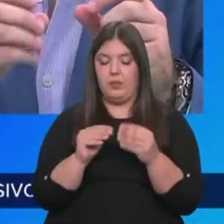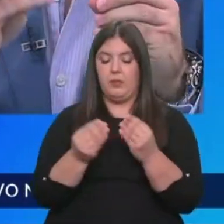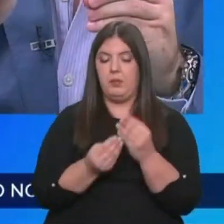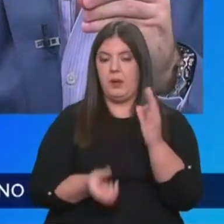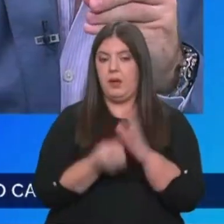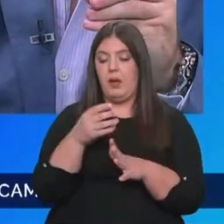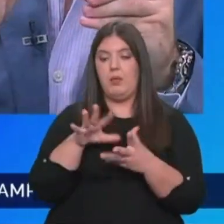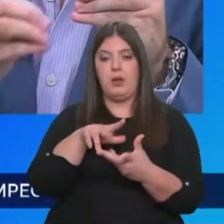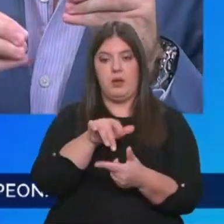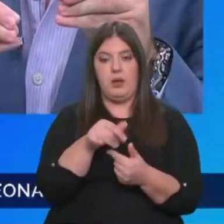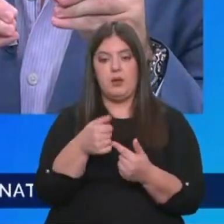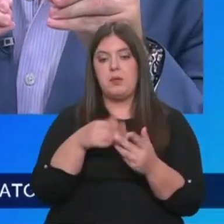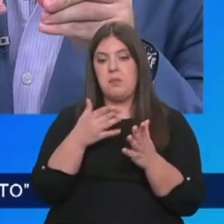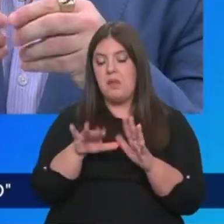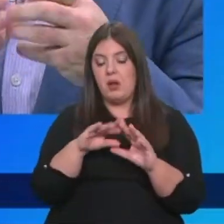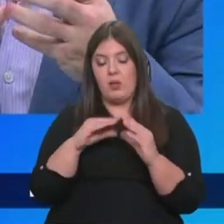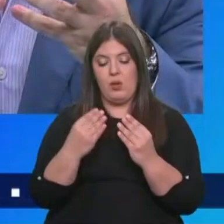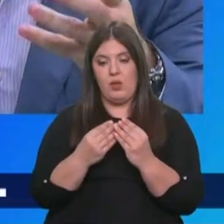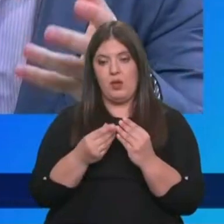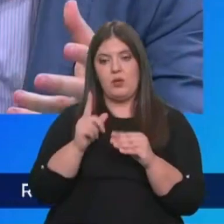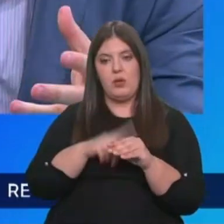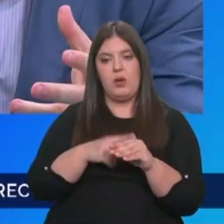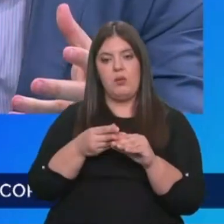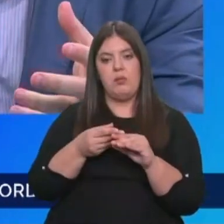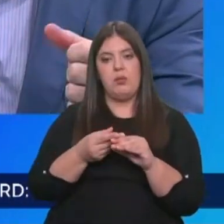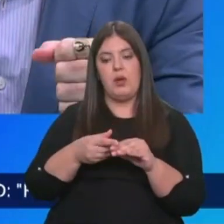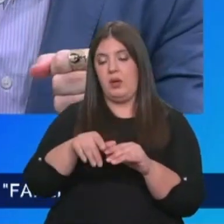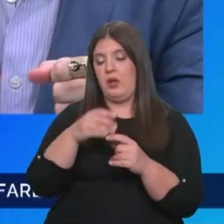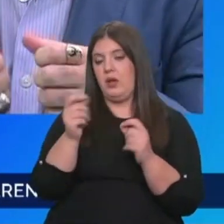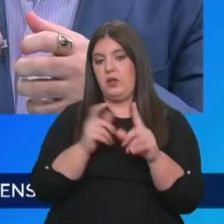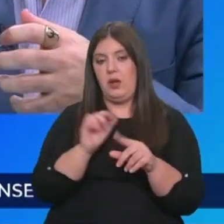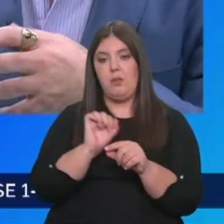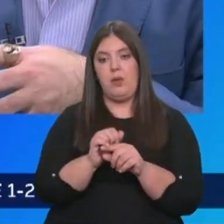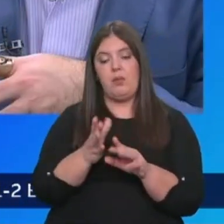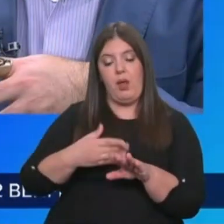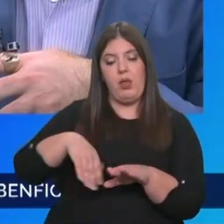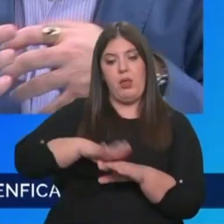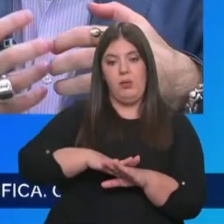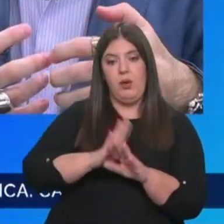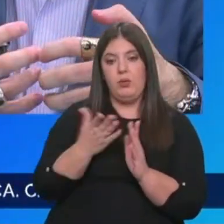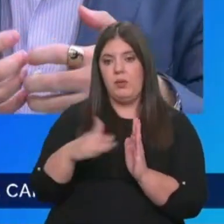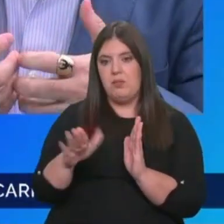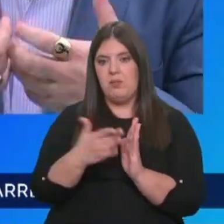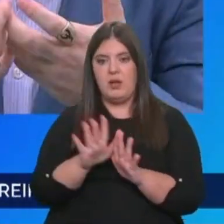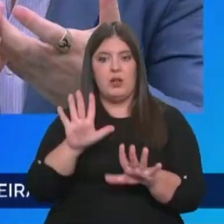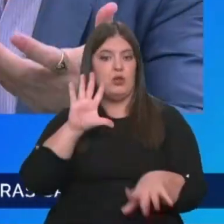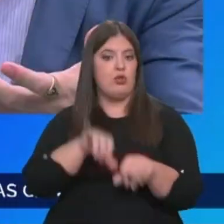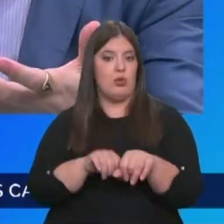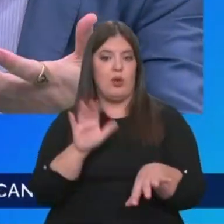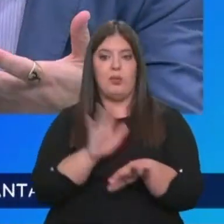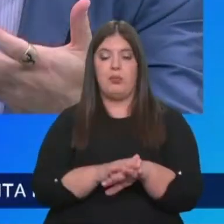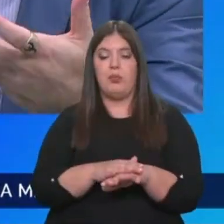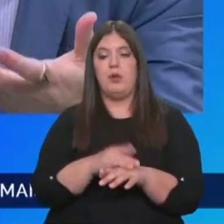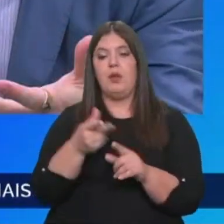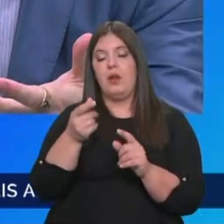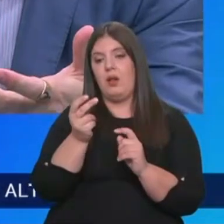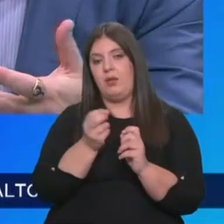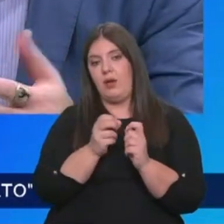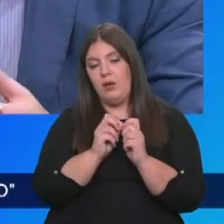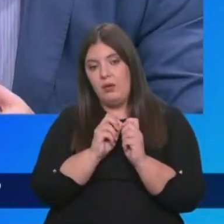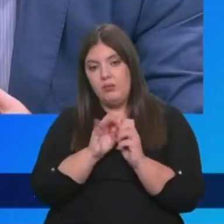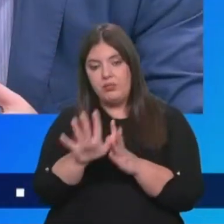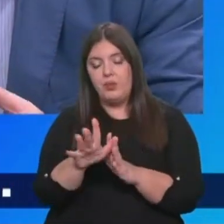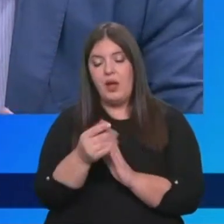planetas. Parte daquele disco, ao longo do tempo, cai sobre a própria estrela. A outra parte é destruída pela própria radiação da